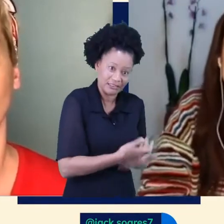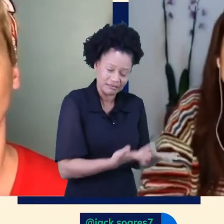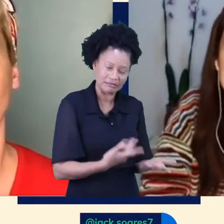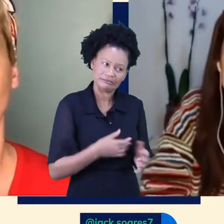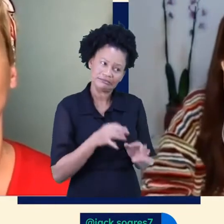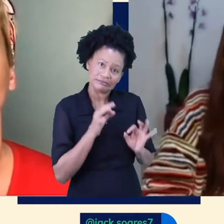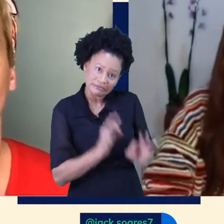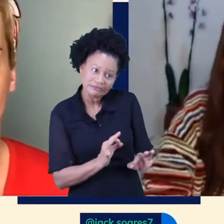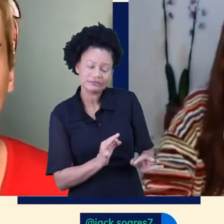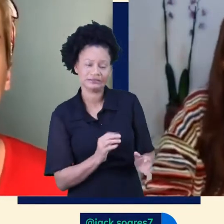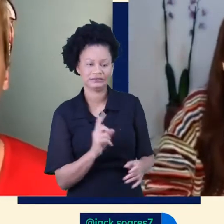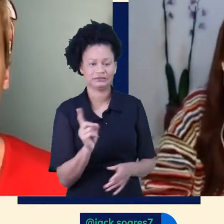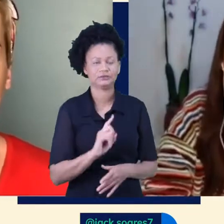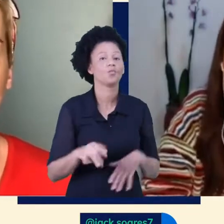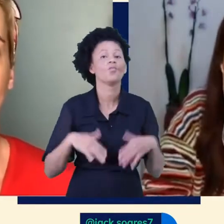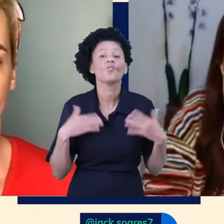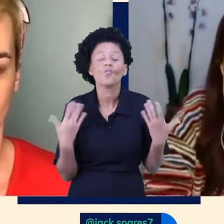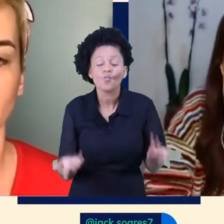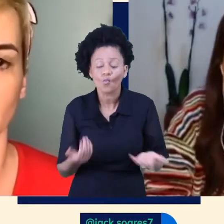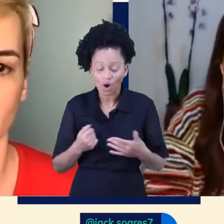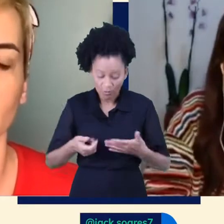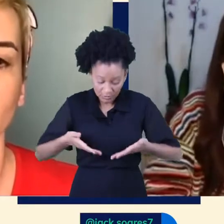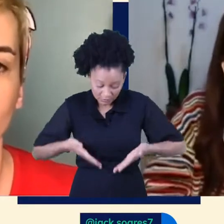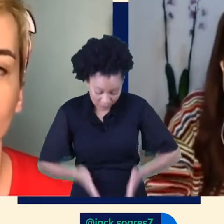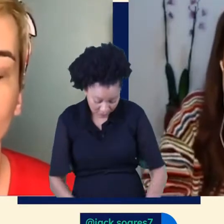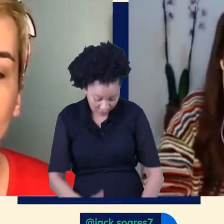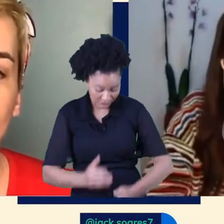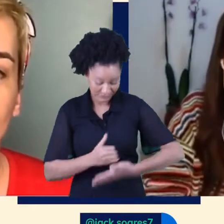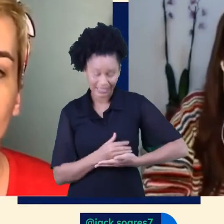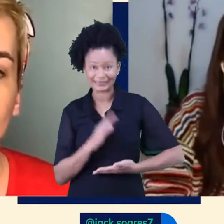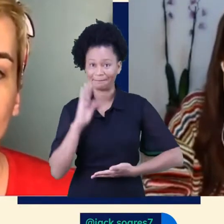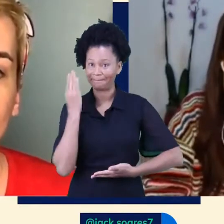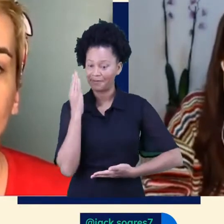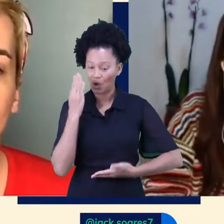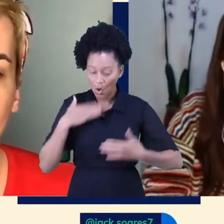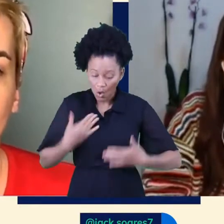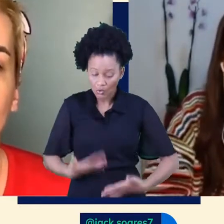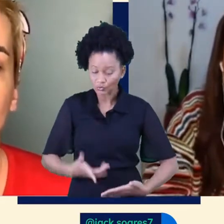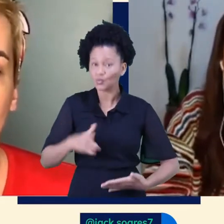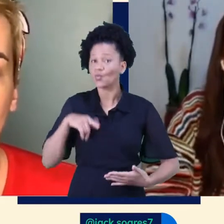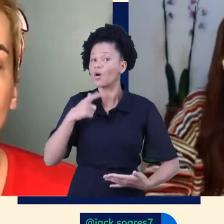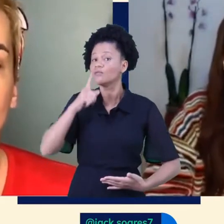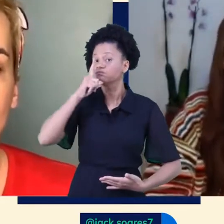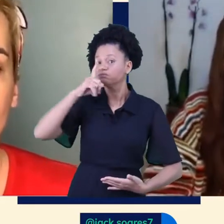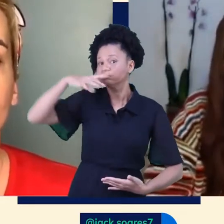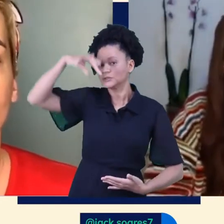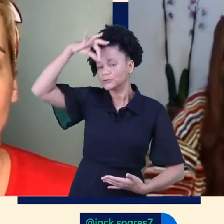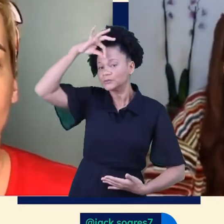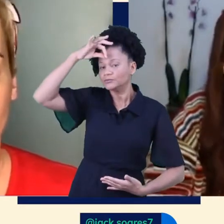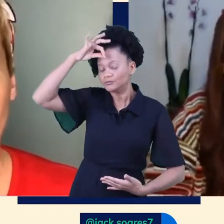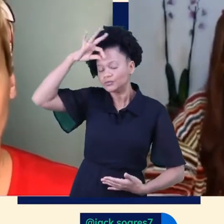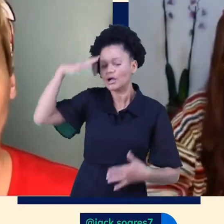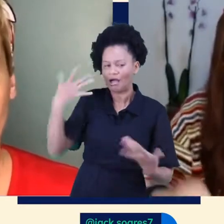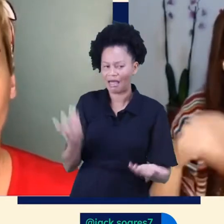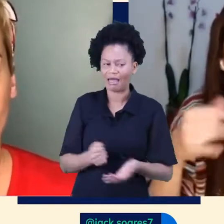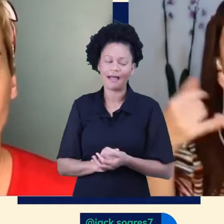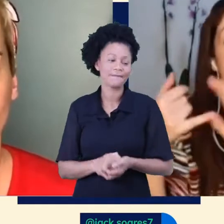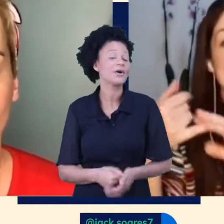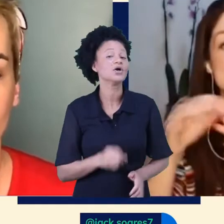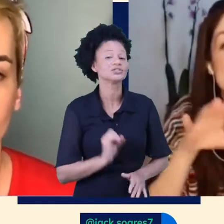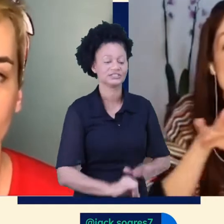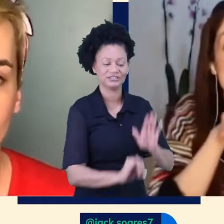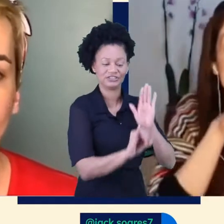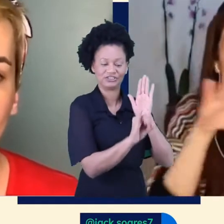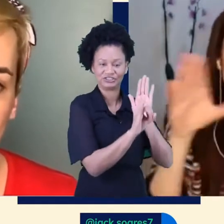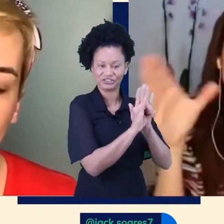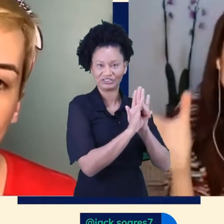sexo biológico no nascimento? Nasceu com pênis. Então a gente coloca aquela identidade de gênero. Ah, então é um menino. Ou seja, a